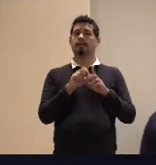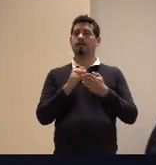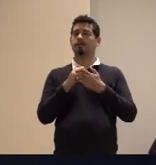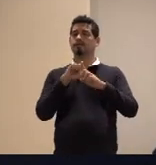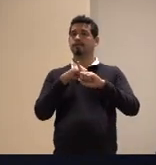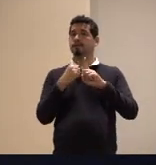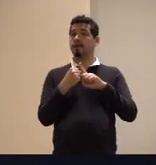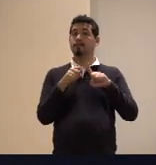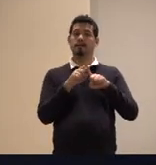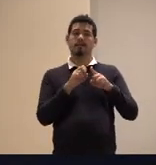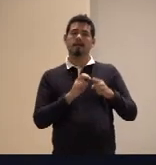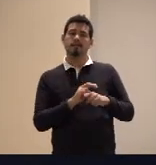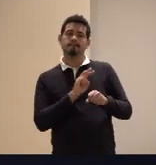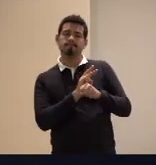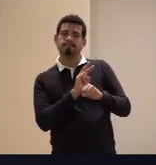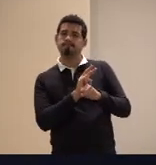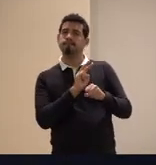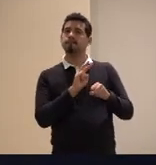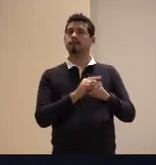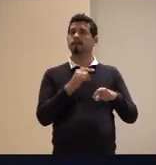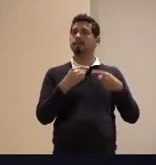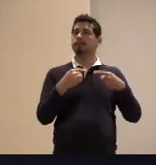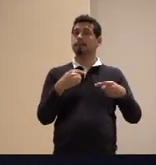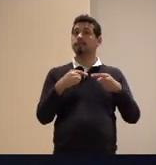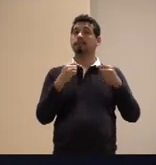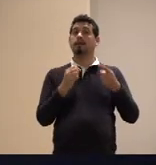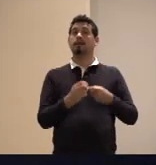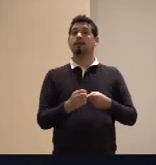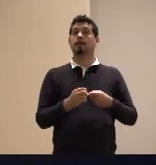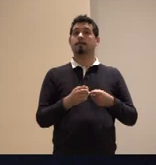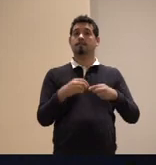e assessora em políticas públicas da Grande Florianópolis.